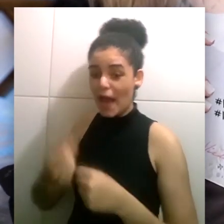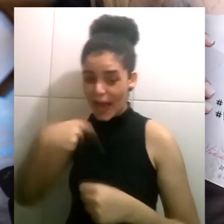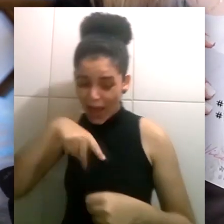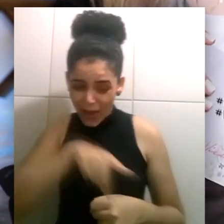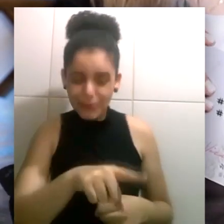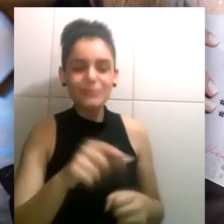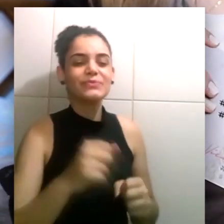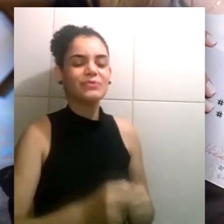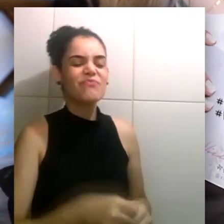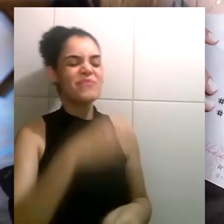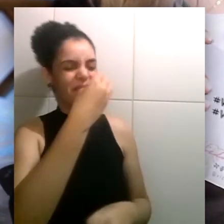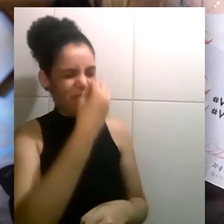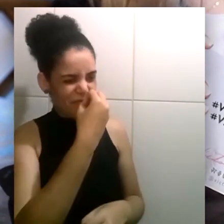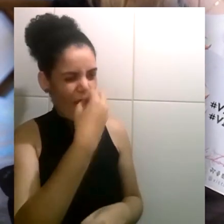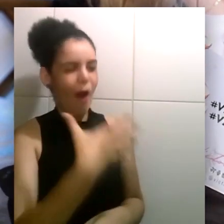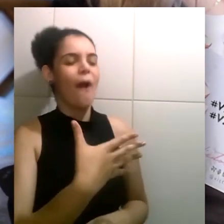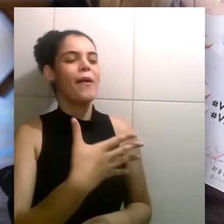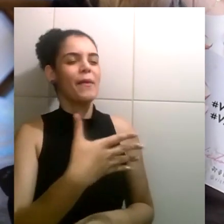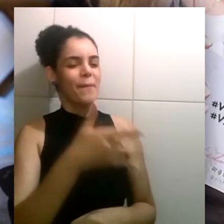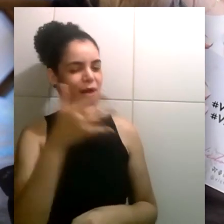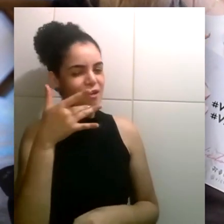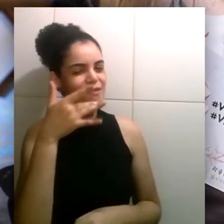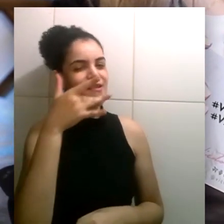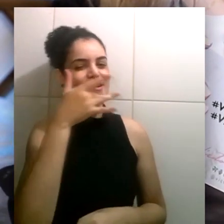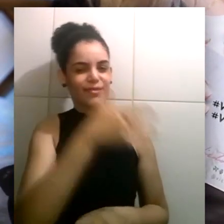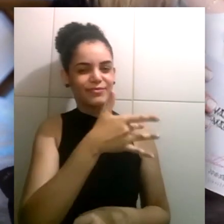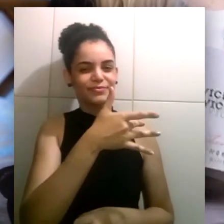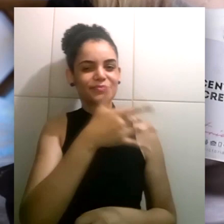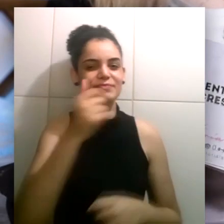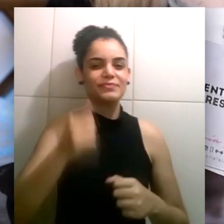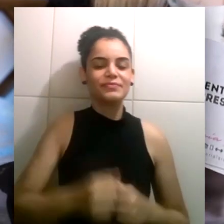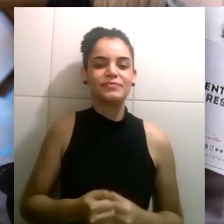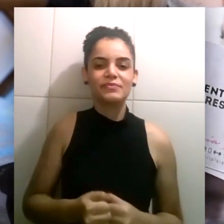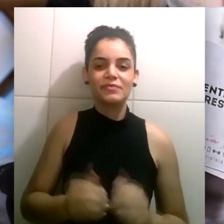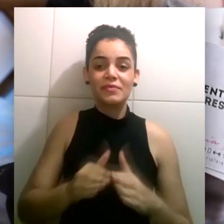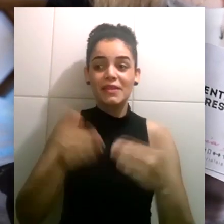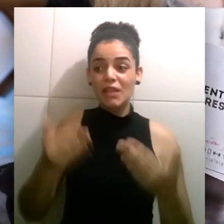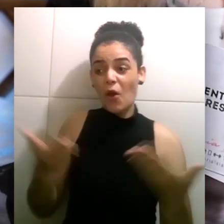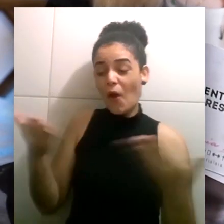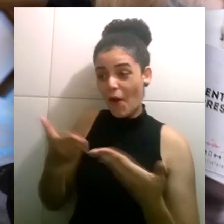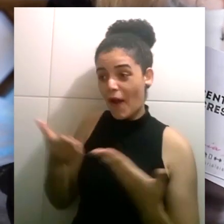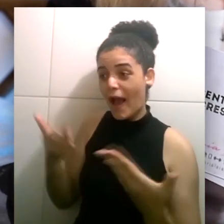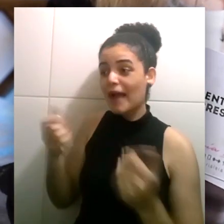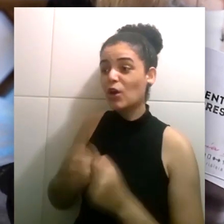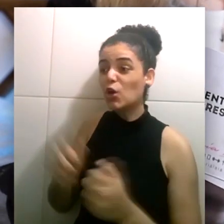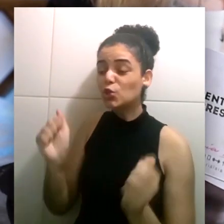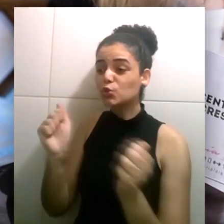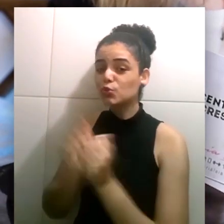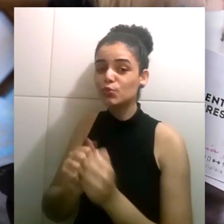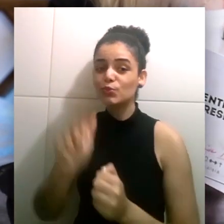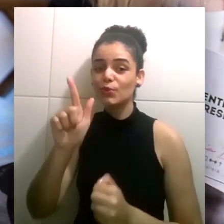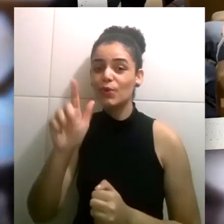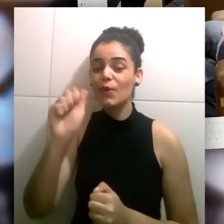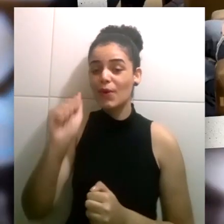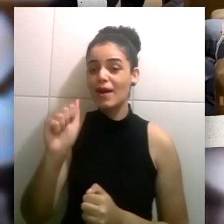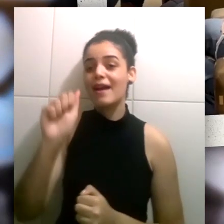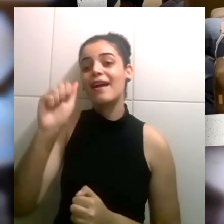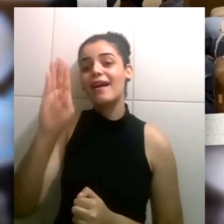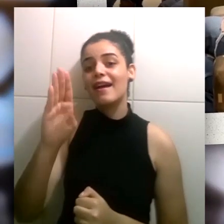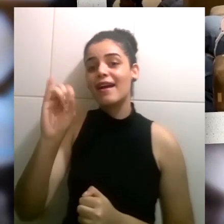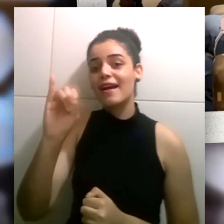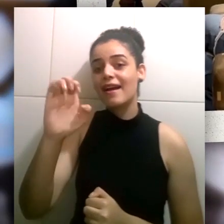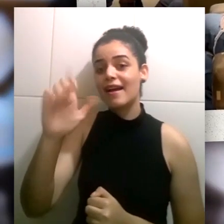vem. Eu fui e foi muito gostoso. Que legal. Foi E muito... aí, agora você fez com a Gabriela Rocha também? Sim.